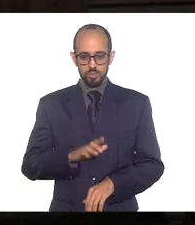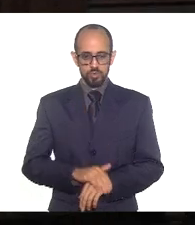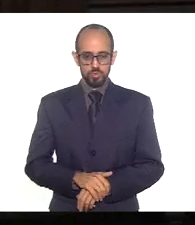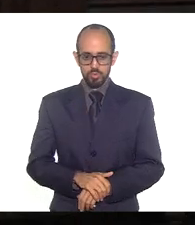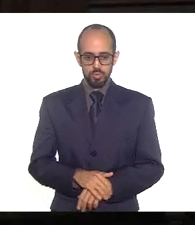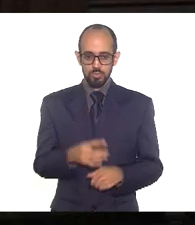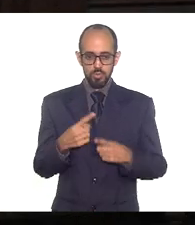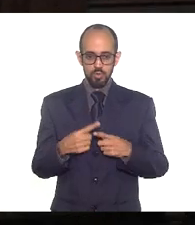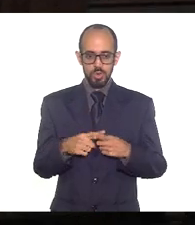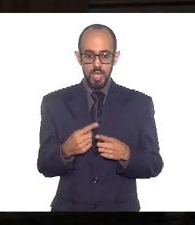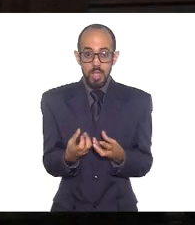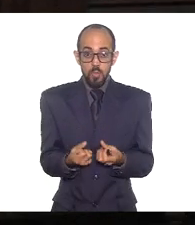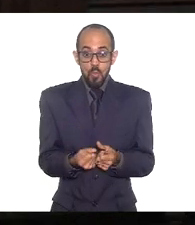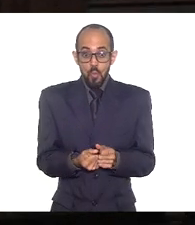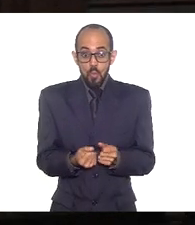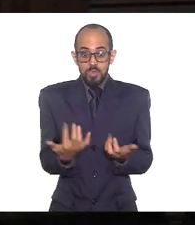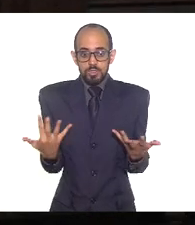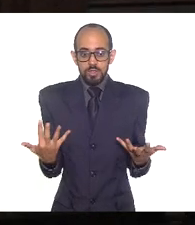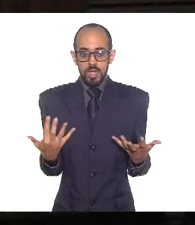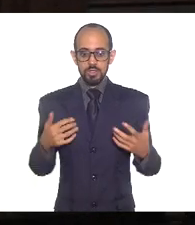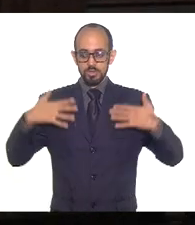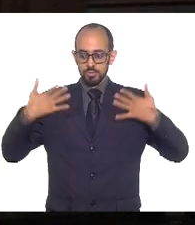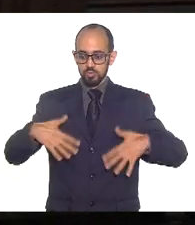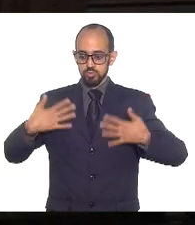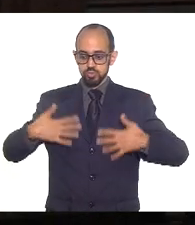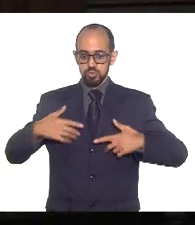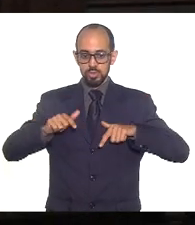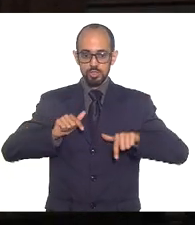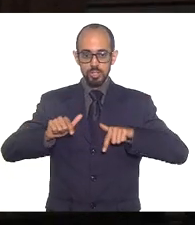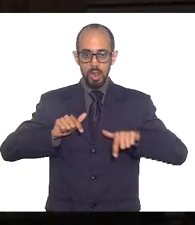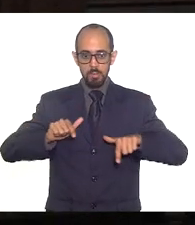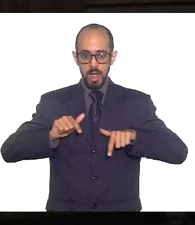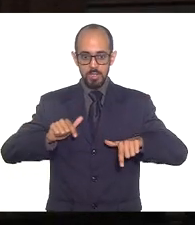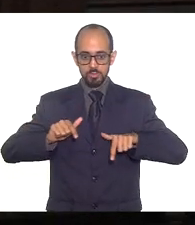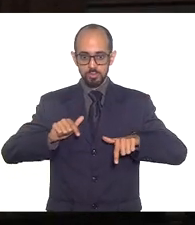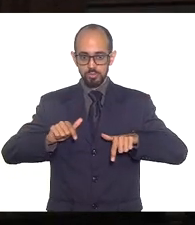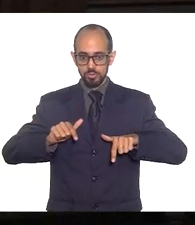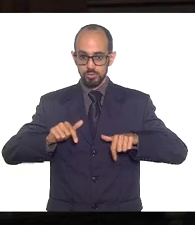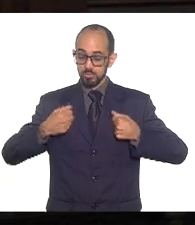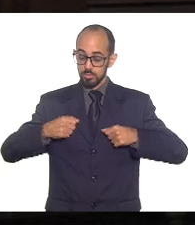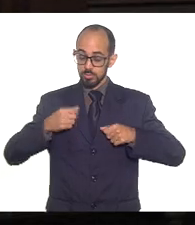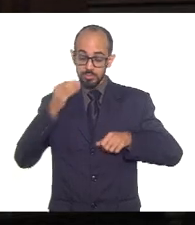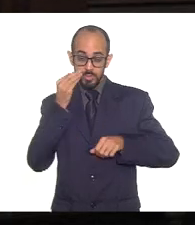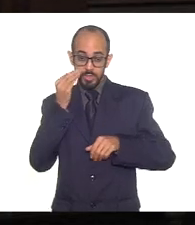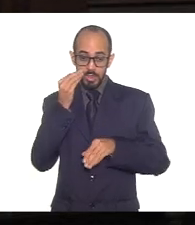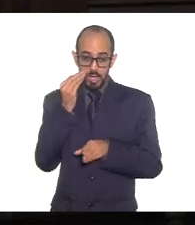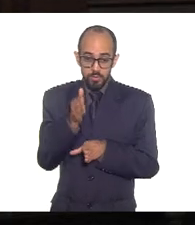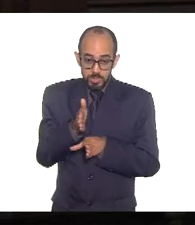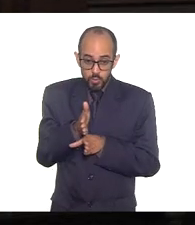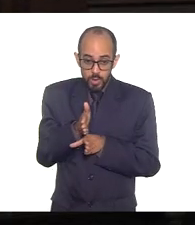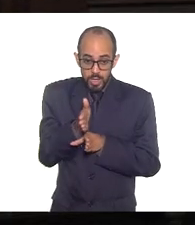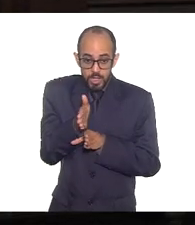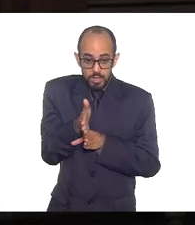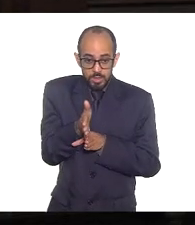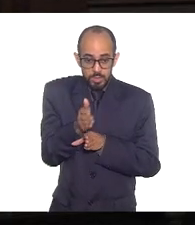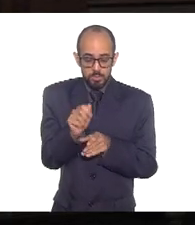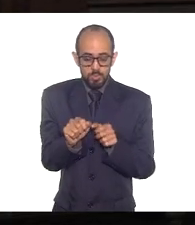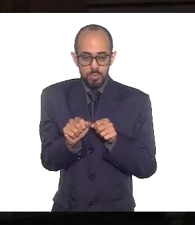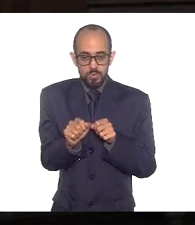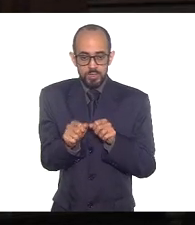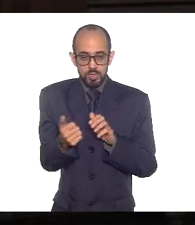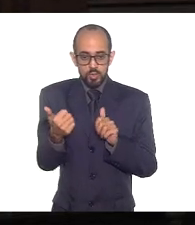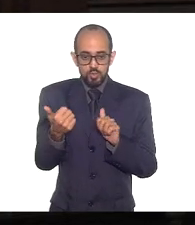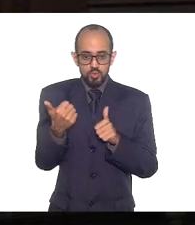porque o volume de vendas que tem tentar fazer um equilíbrio para ter um substitutivo